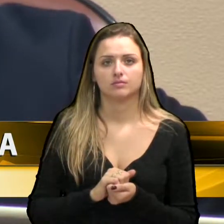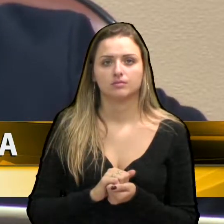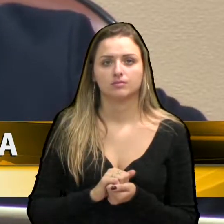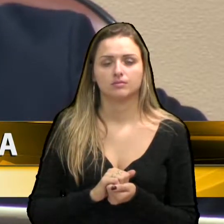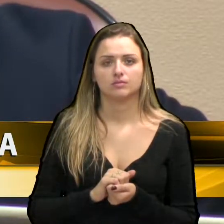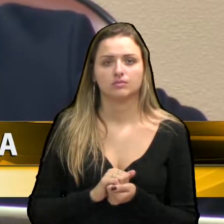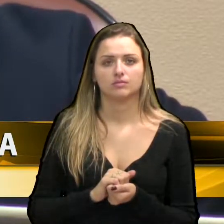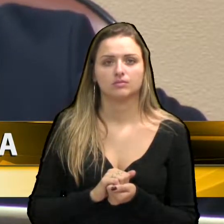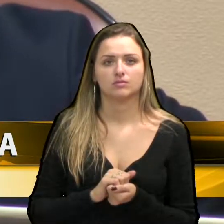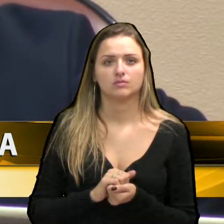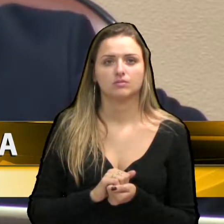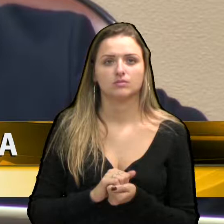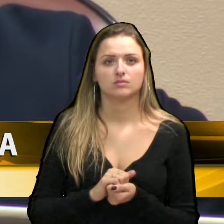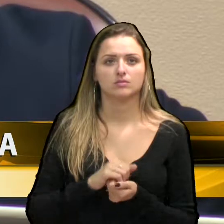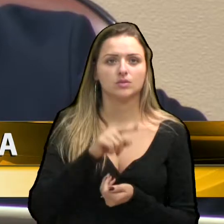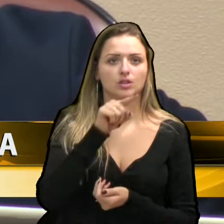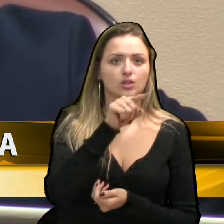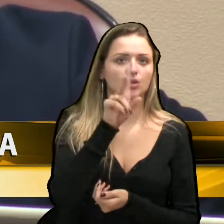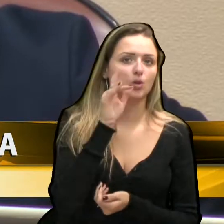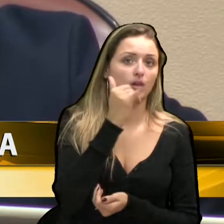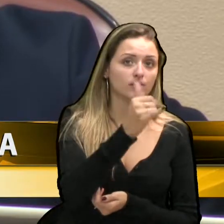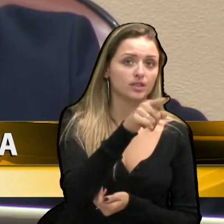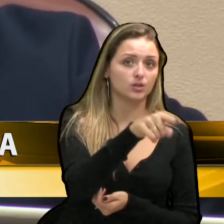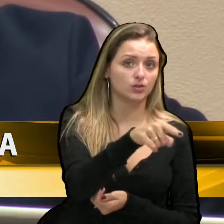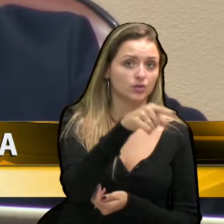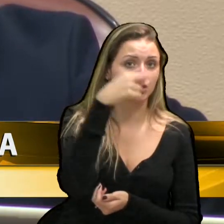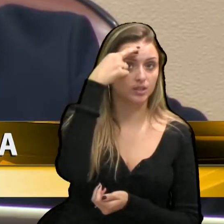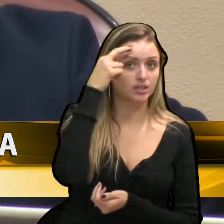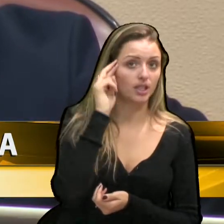Eu estou lembrando o senhor, vereador Rafael.